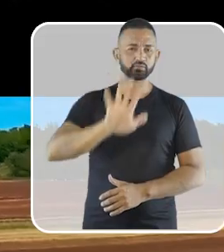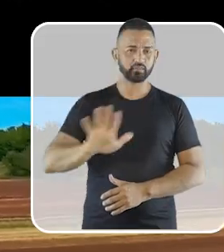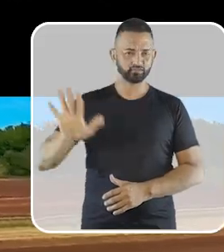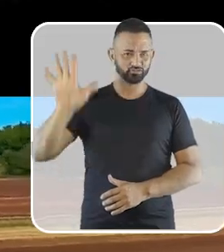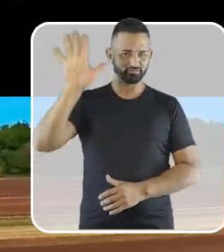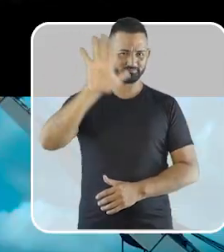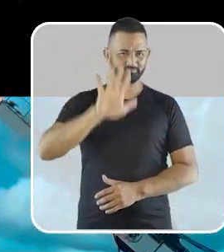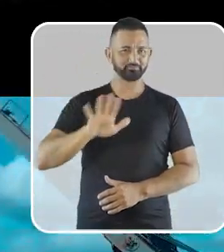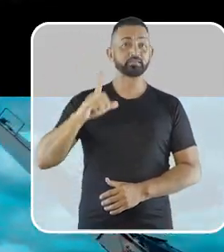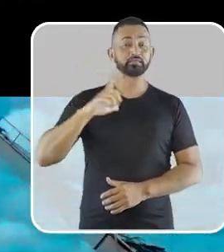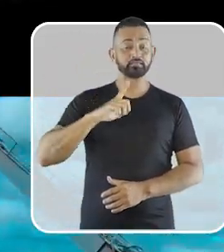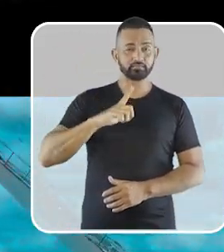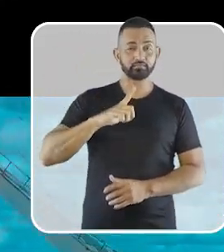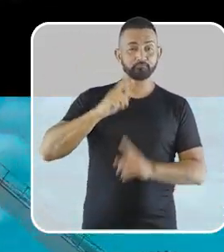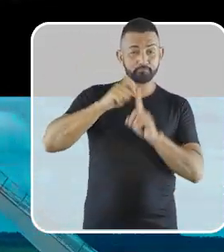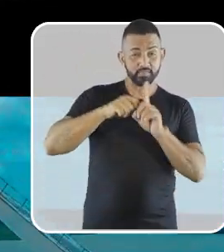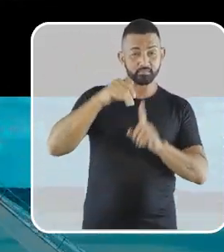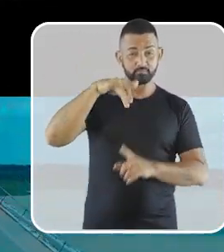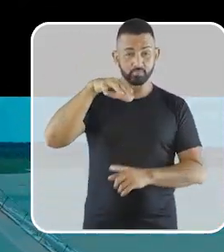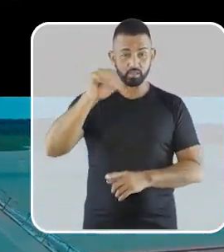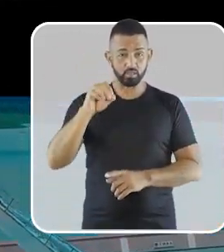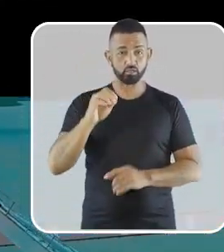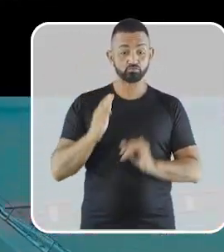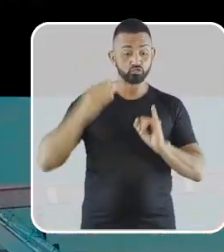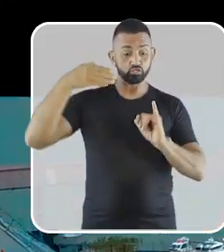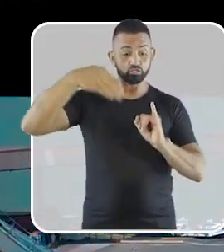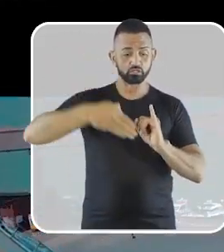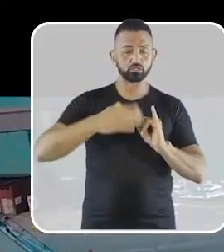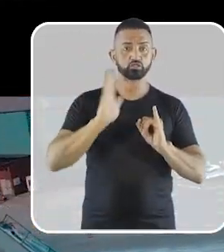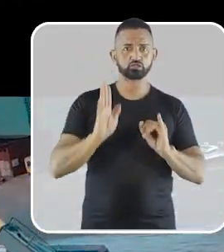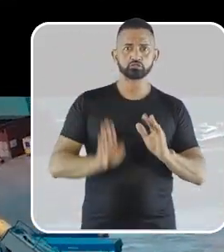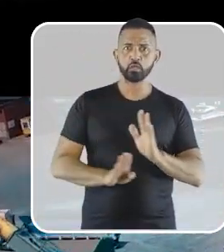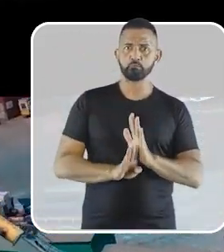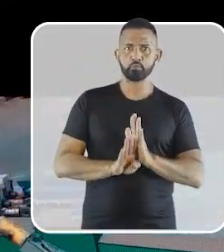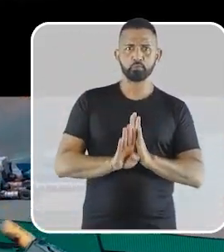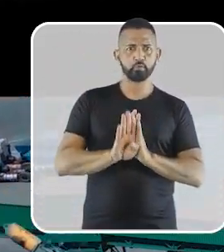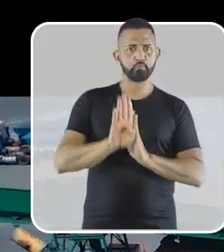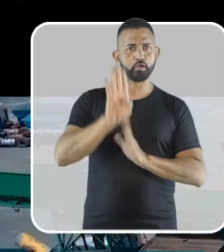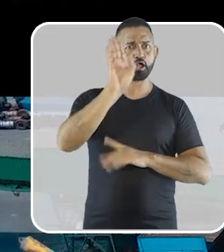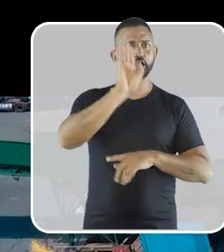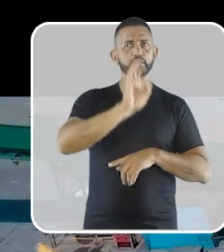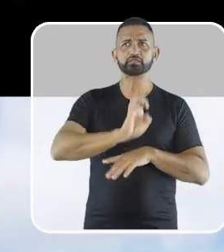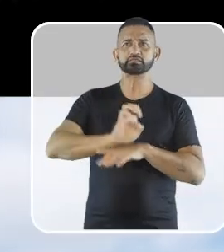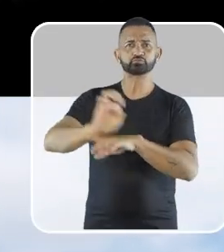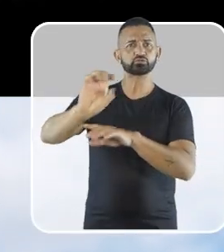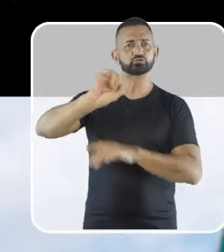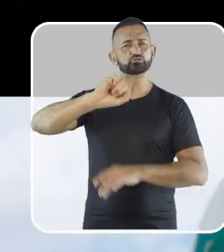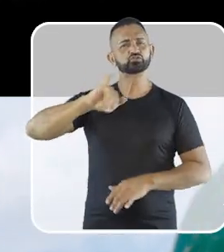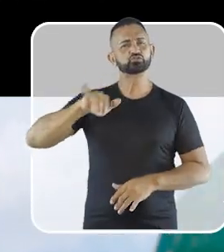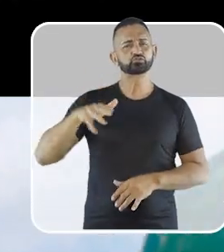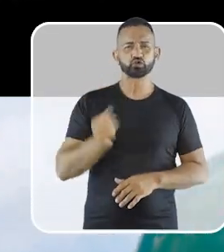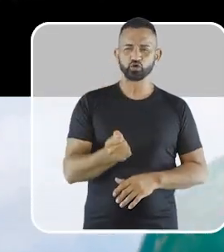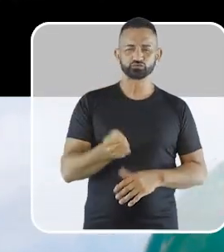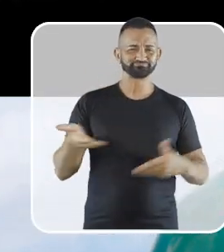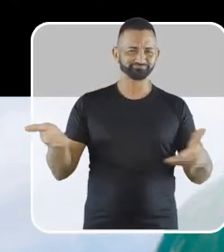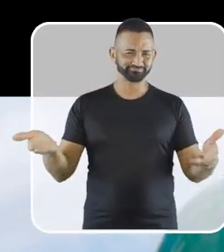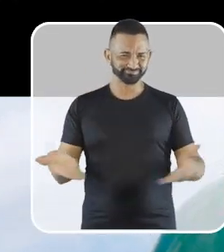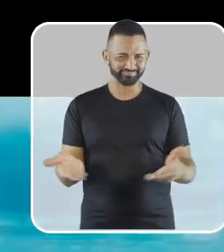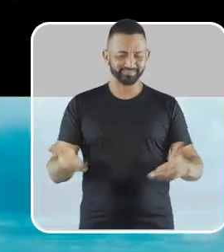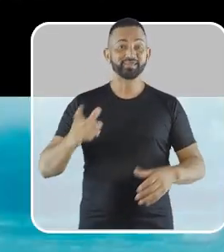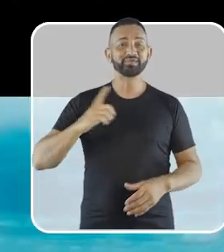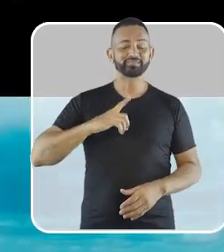do Nordeste. Em maio deste ano, o Itaqui registrou o maior volume mensal de exportação de soja de todos os